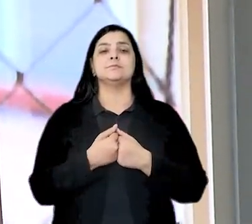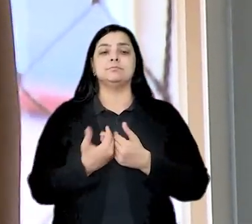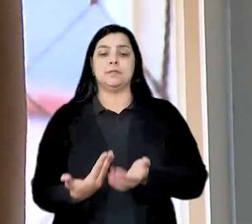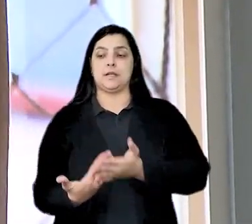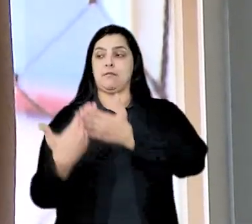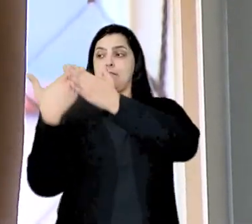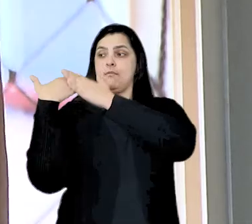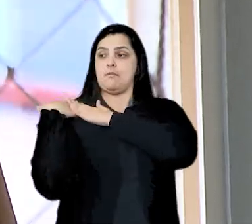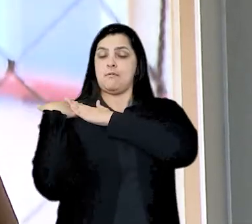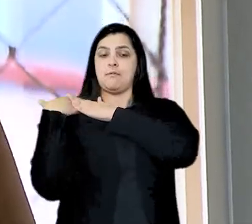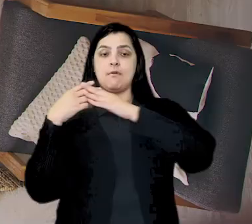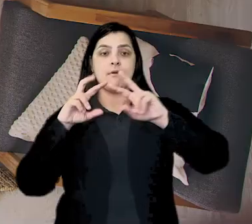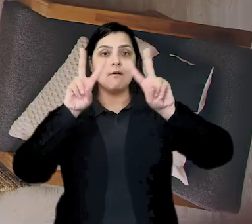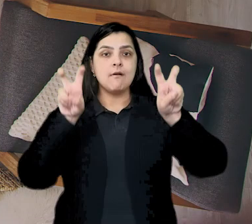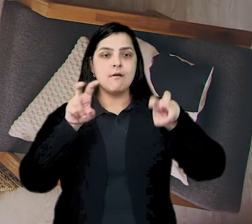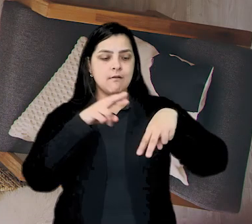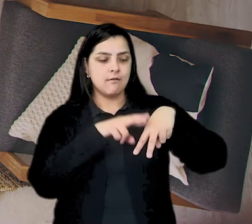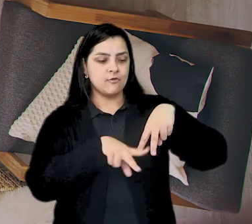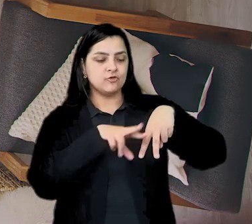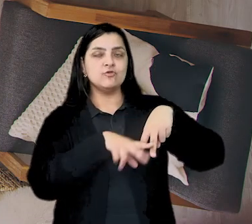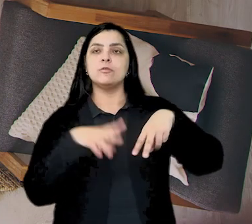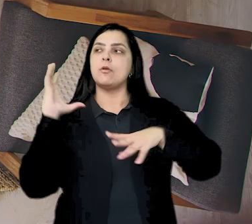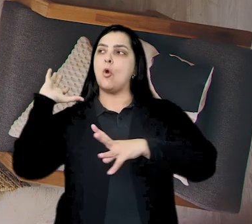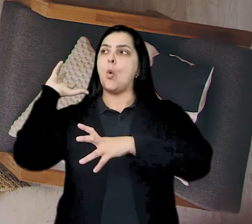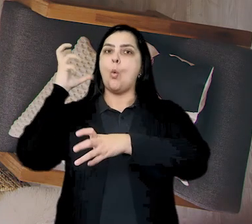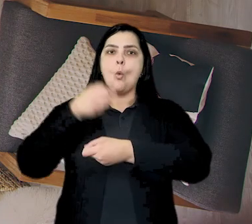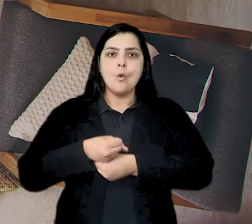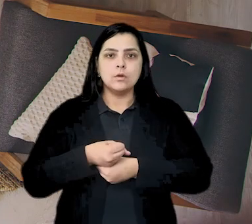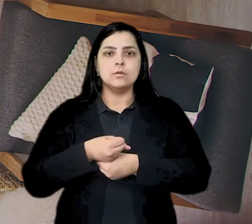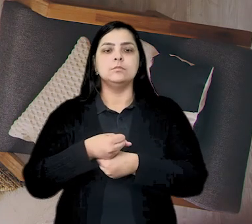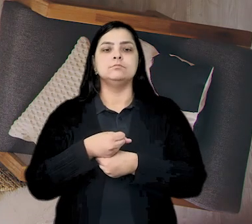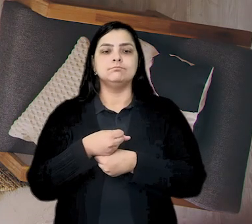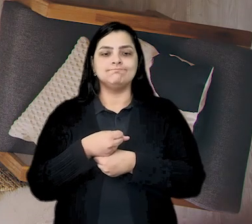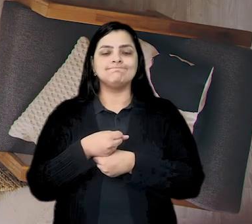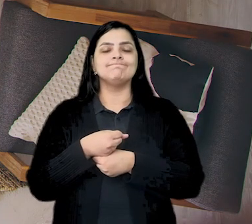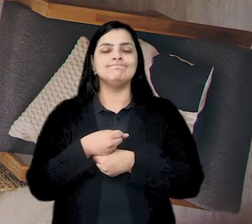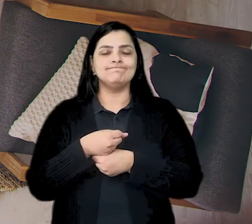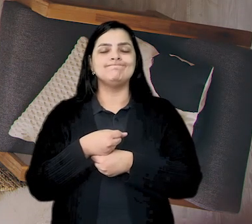as atribuições de gênero são historicamente